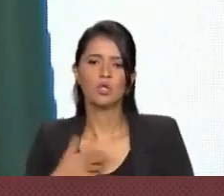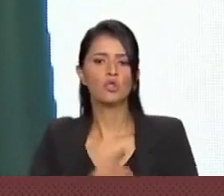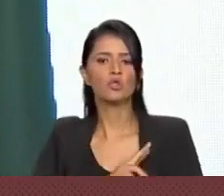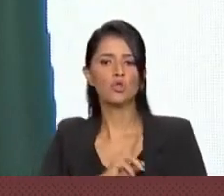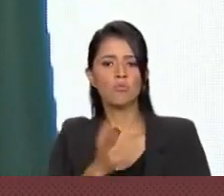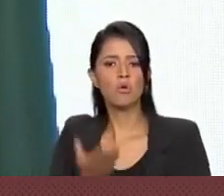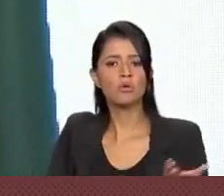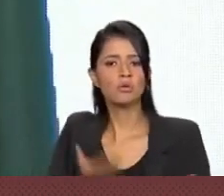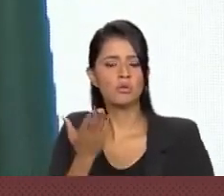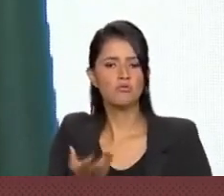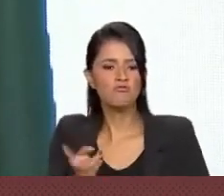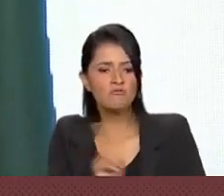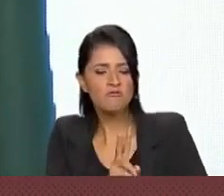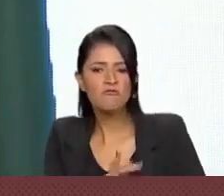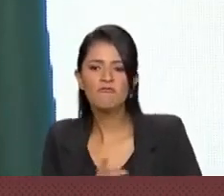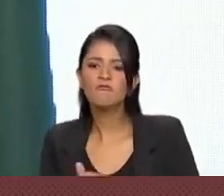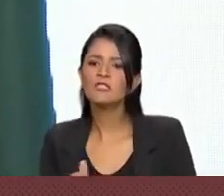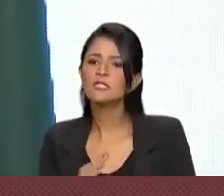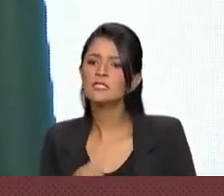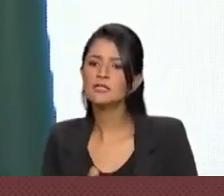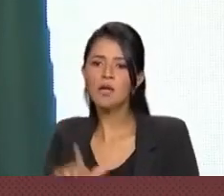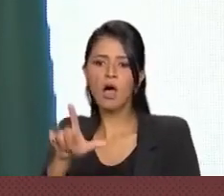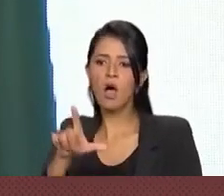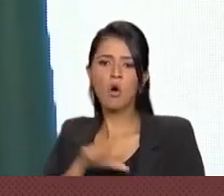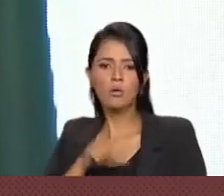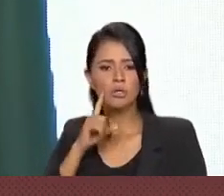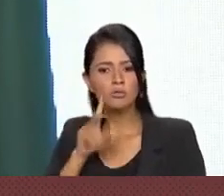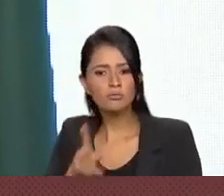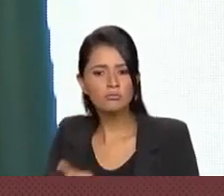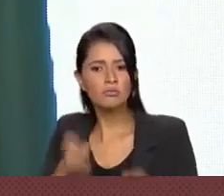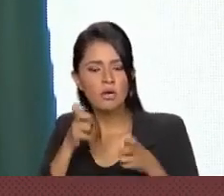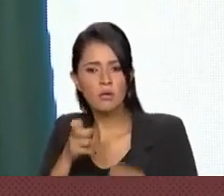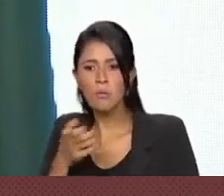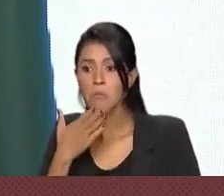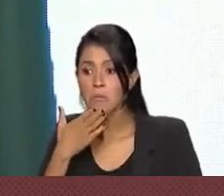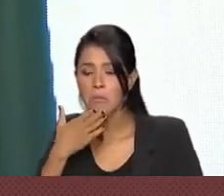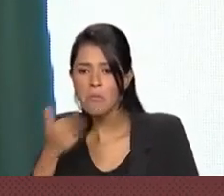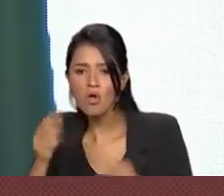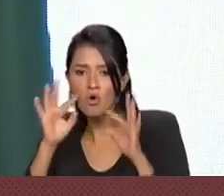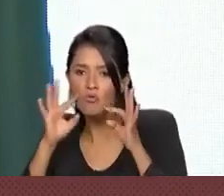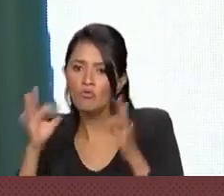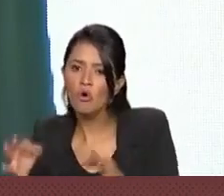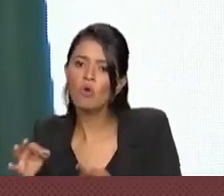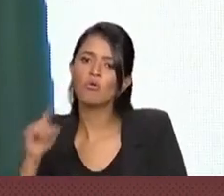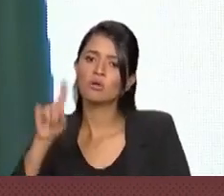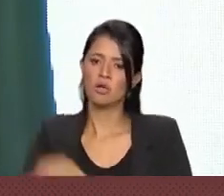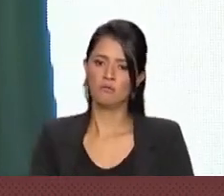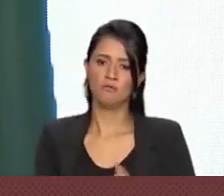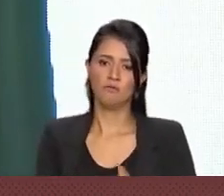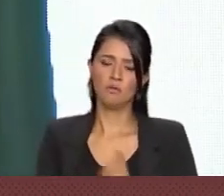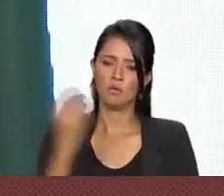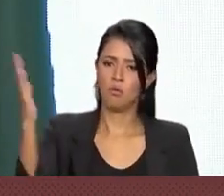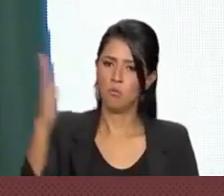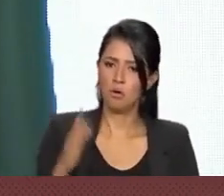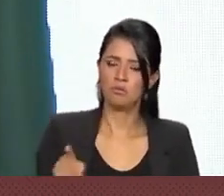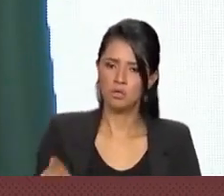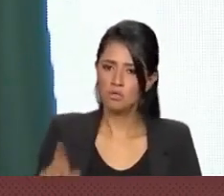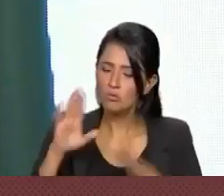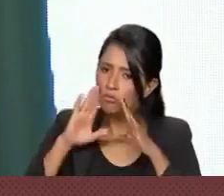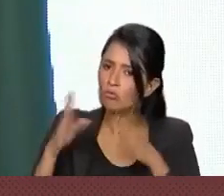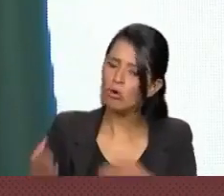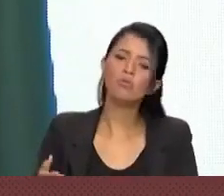um equilíbrio fiscal que não leva em conta o bem mais precioso que existe, que é a vida humana. Esses